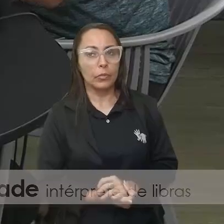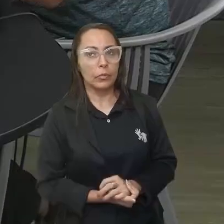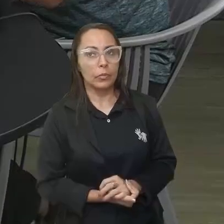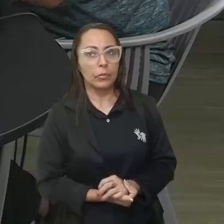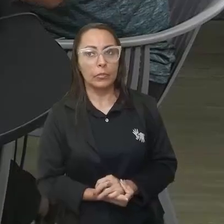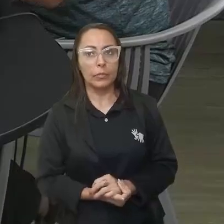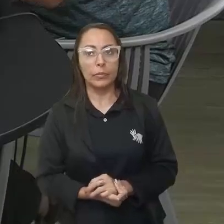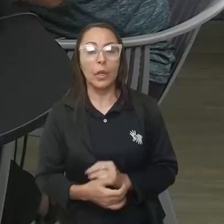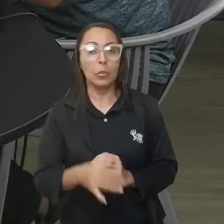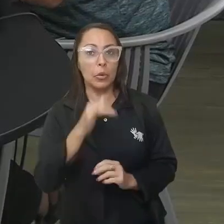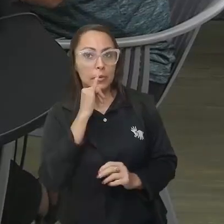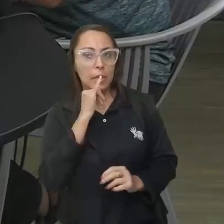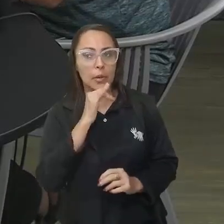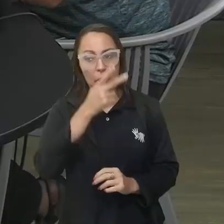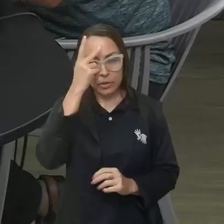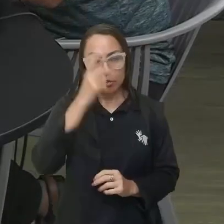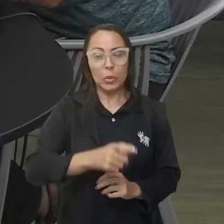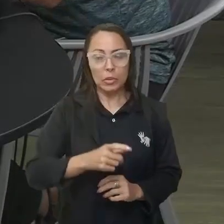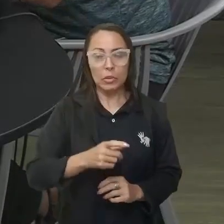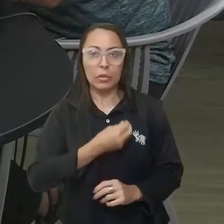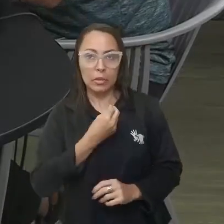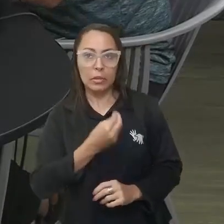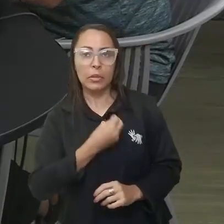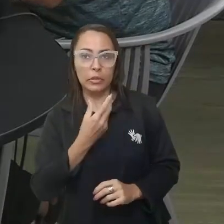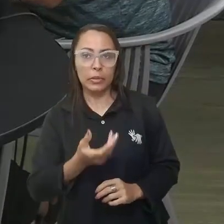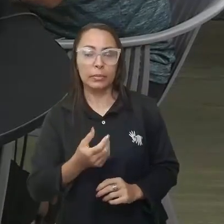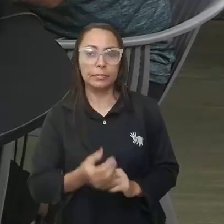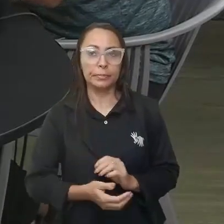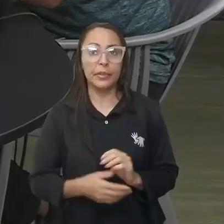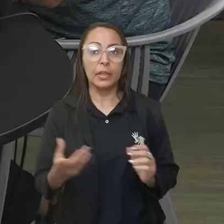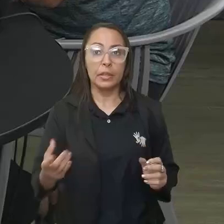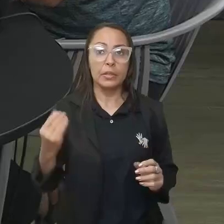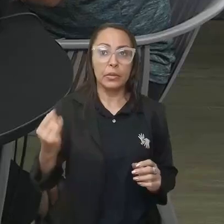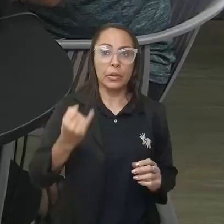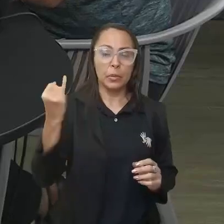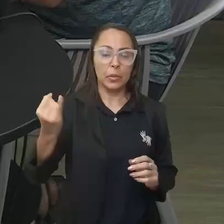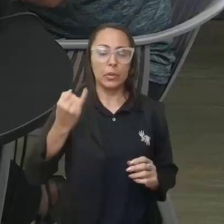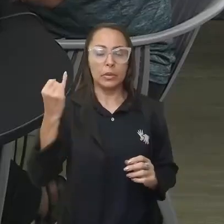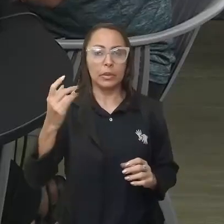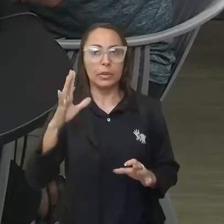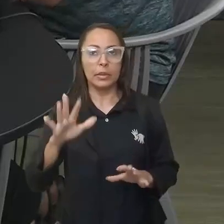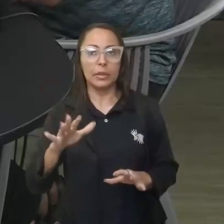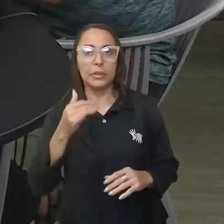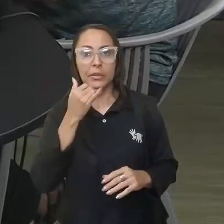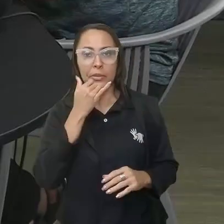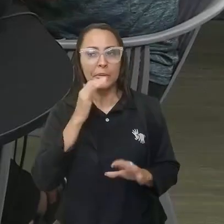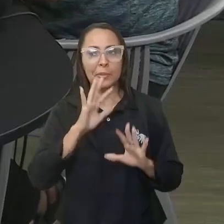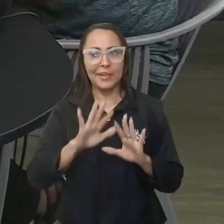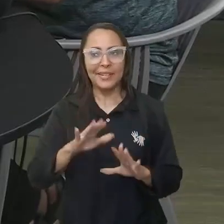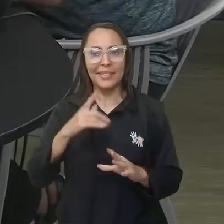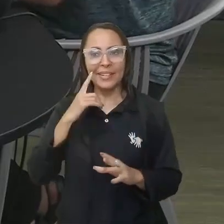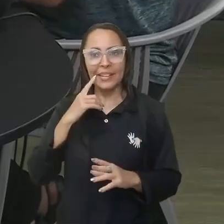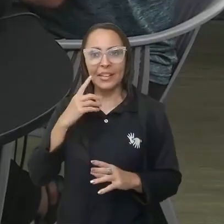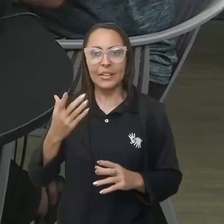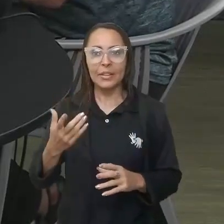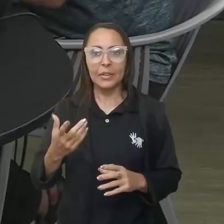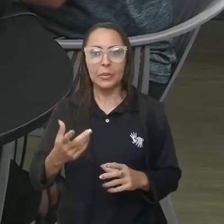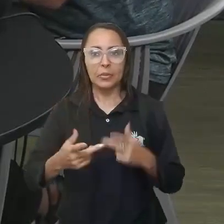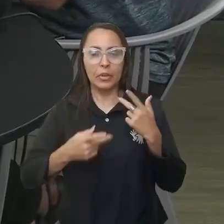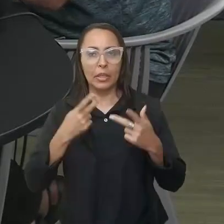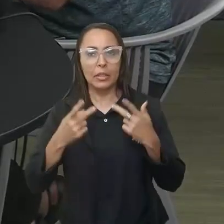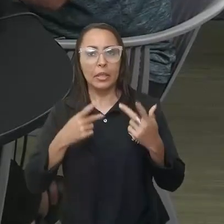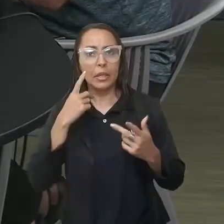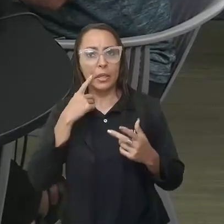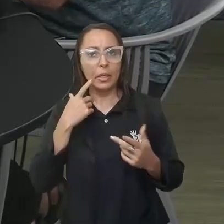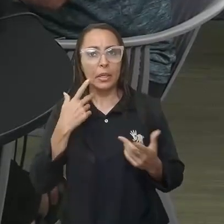Por exemplo, essas pessoas existem. E elas são importantes para a gente, desculpa, não tinha como não falar isso. Mas na realidade é isso,